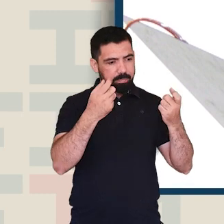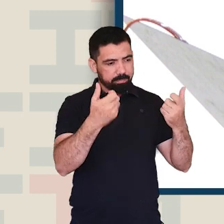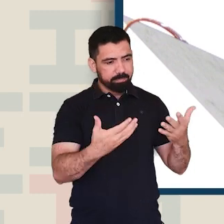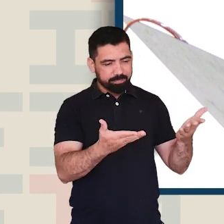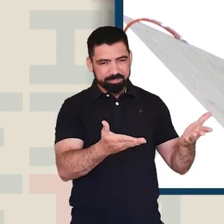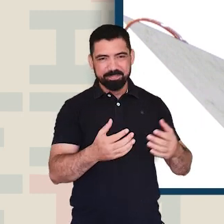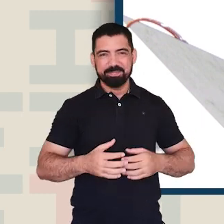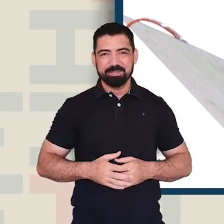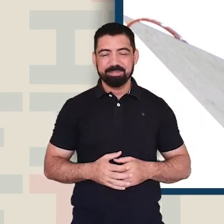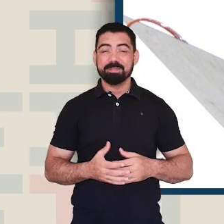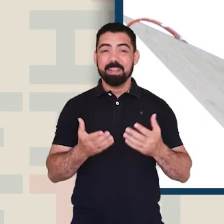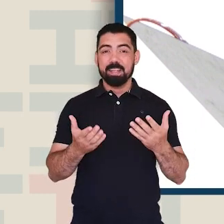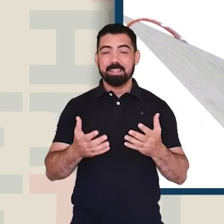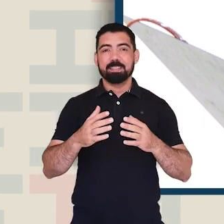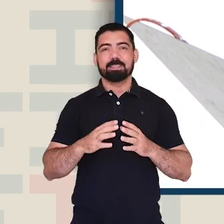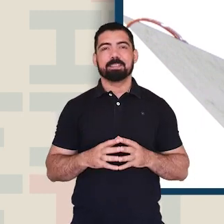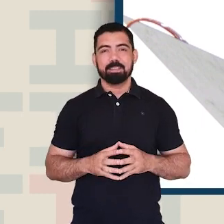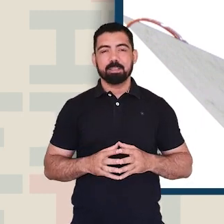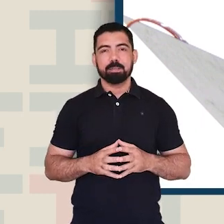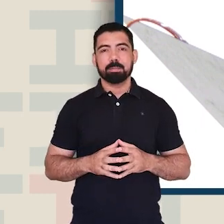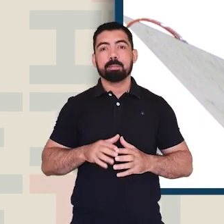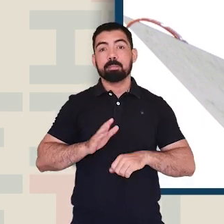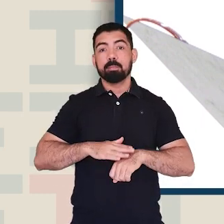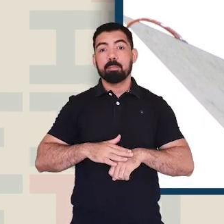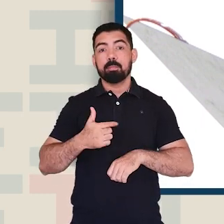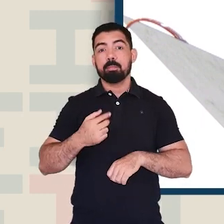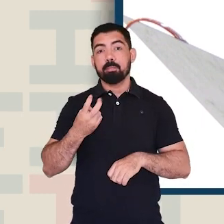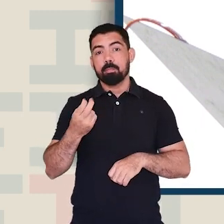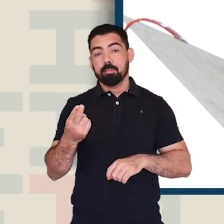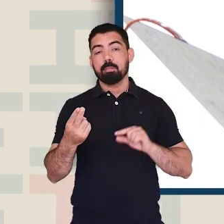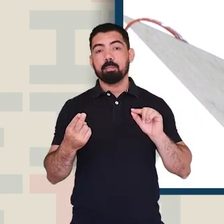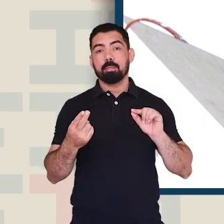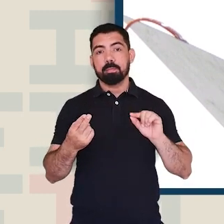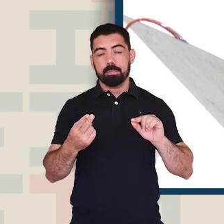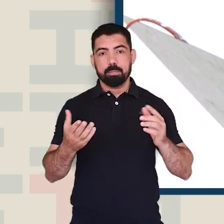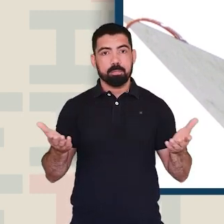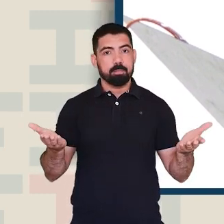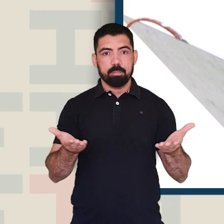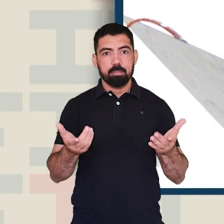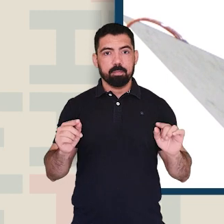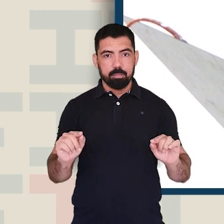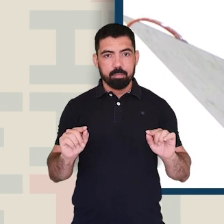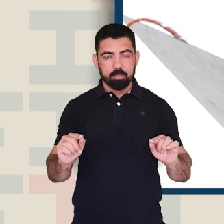tal. Então, é isso. Eu vou